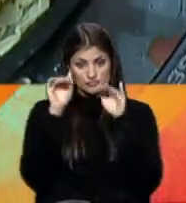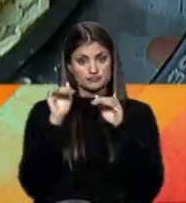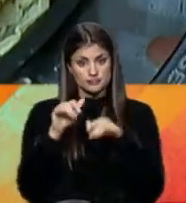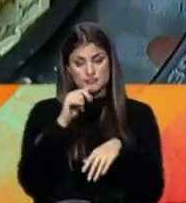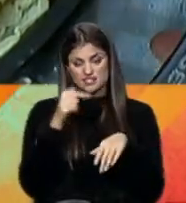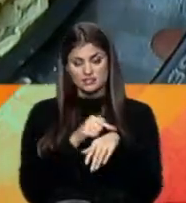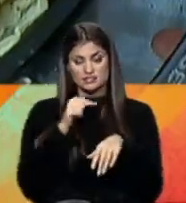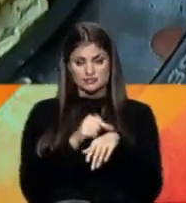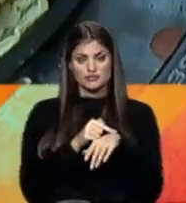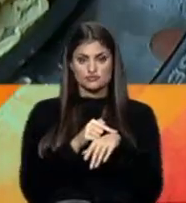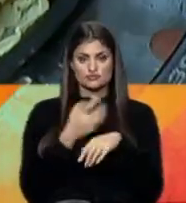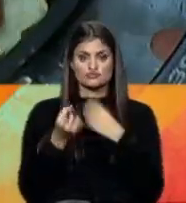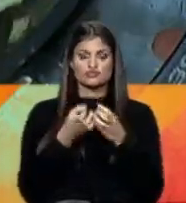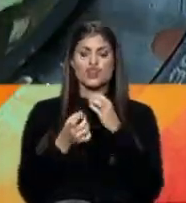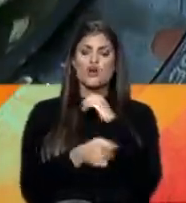sendo a couve cozida,